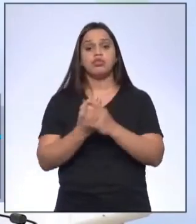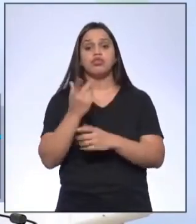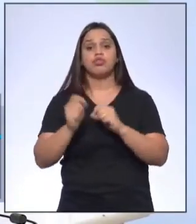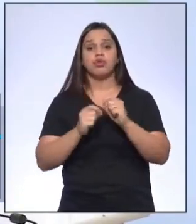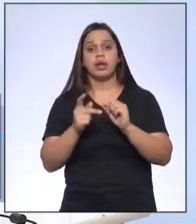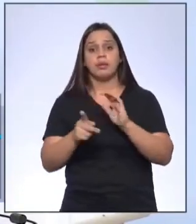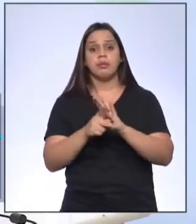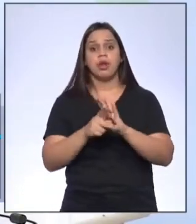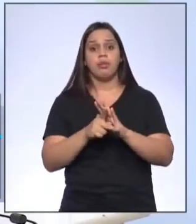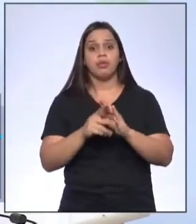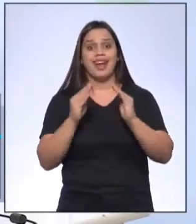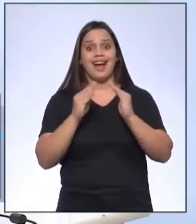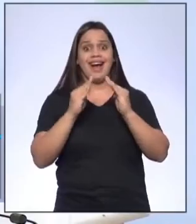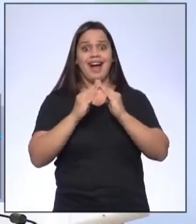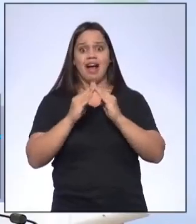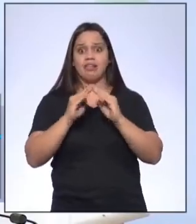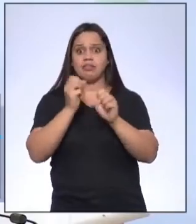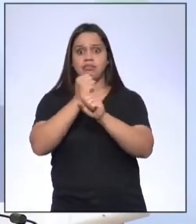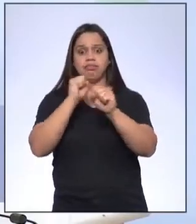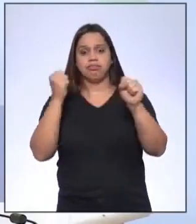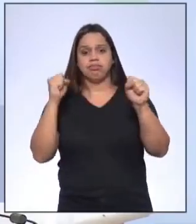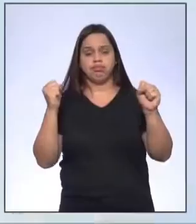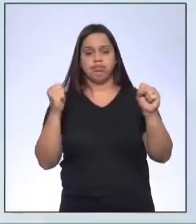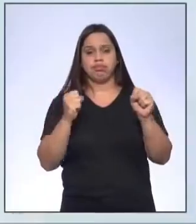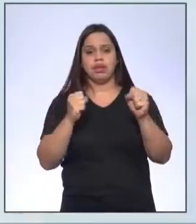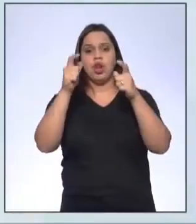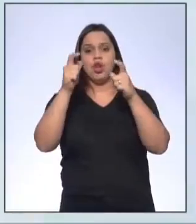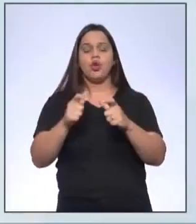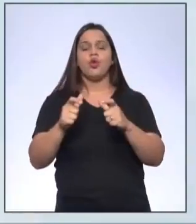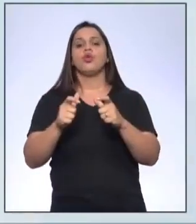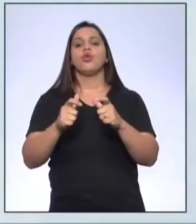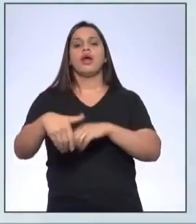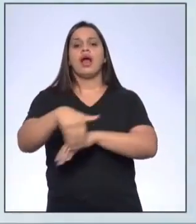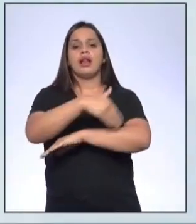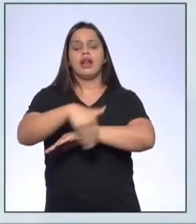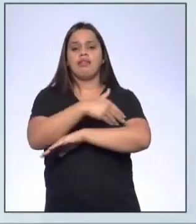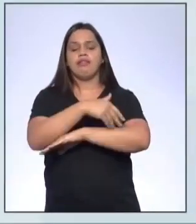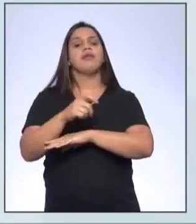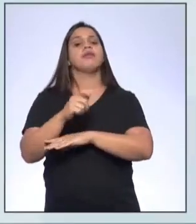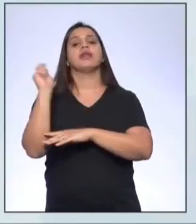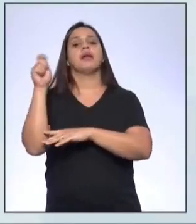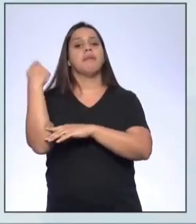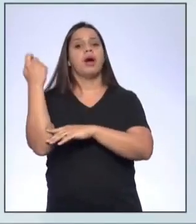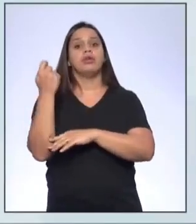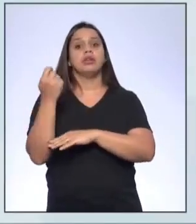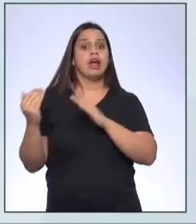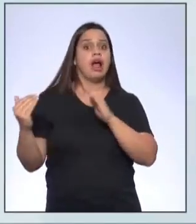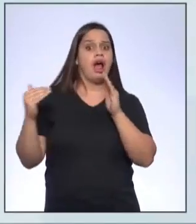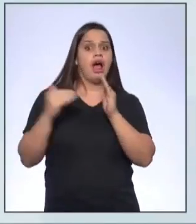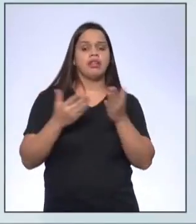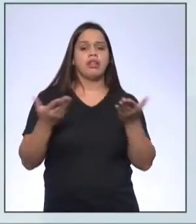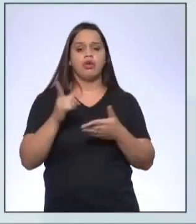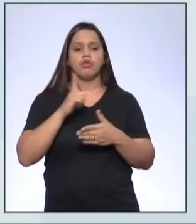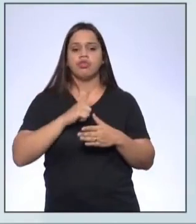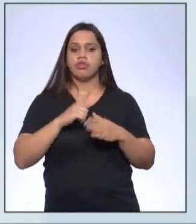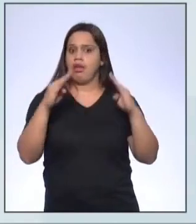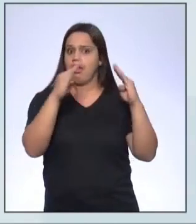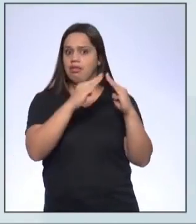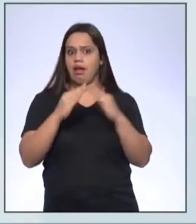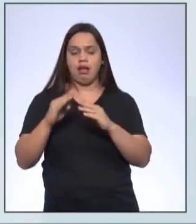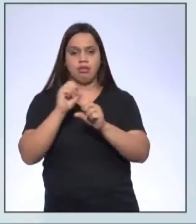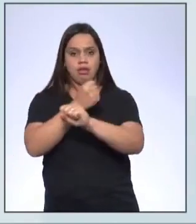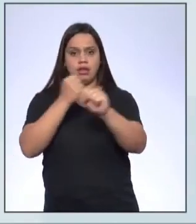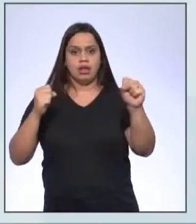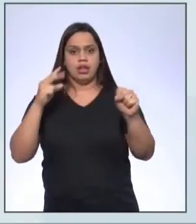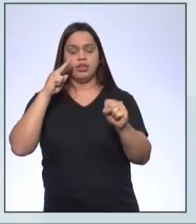Então, na próxima tela, vocês vão ver os casarões na Avenida Paulista. Até hoje, existem alguns casarões aí. Então, boa parte desses